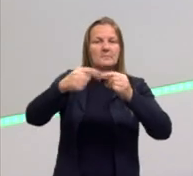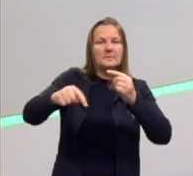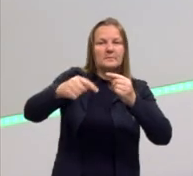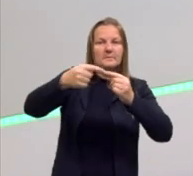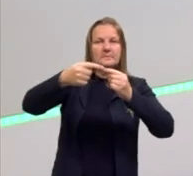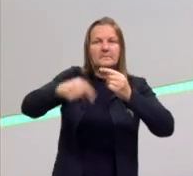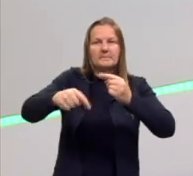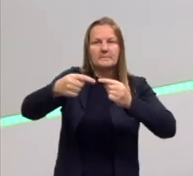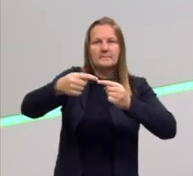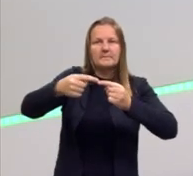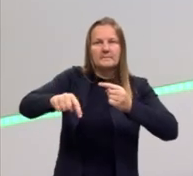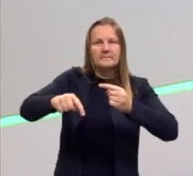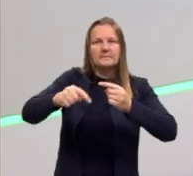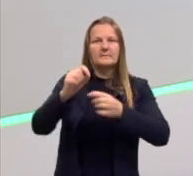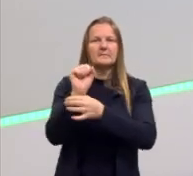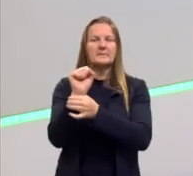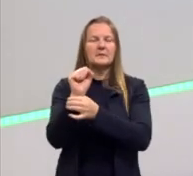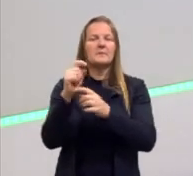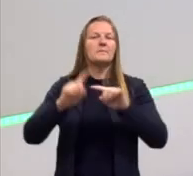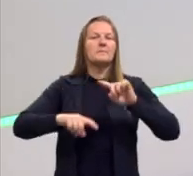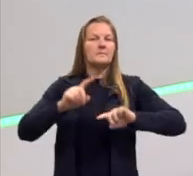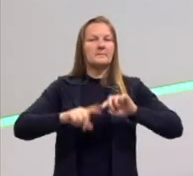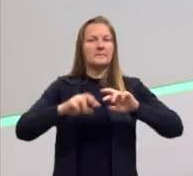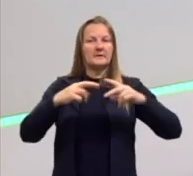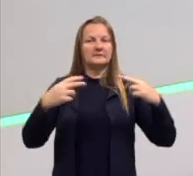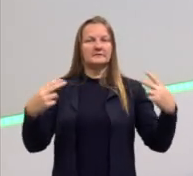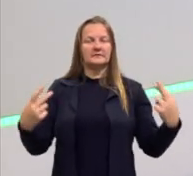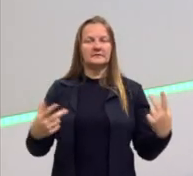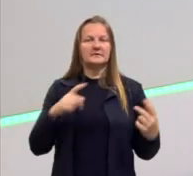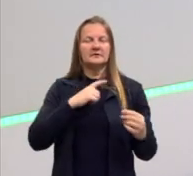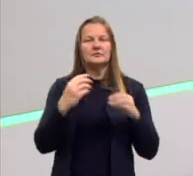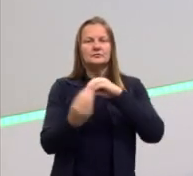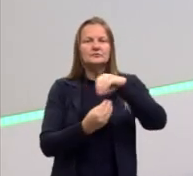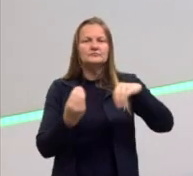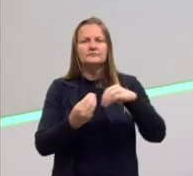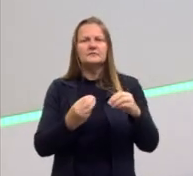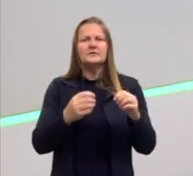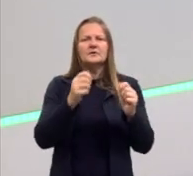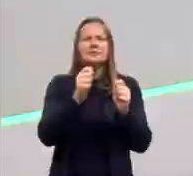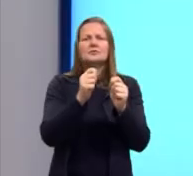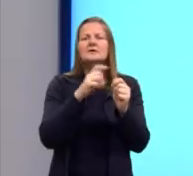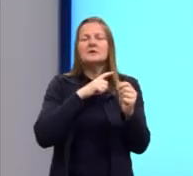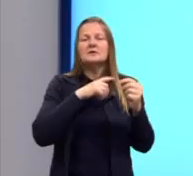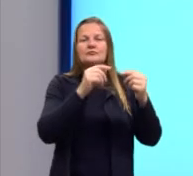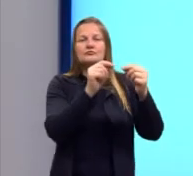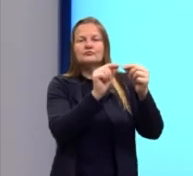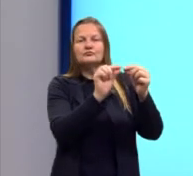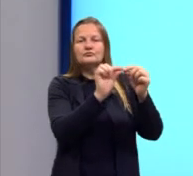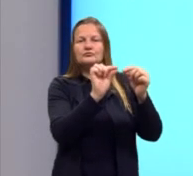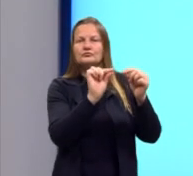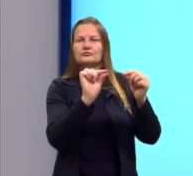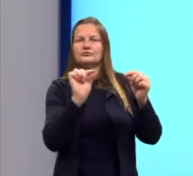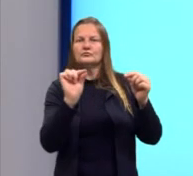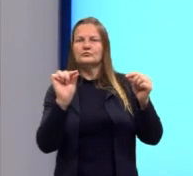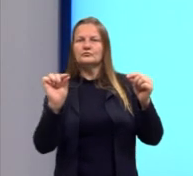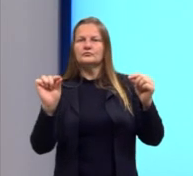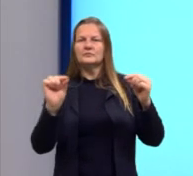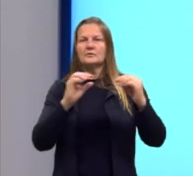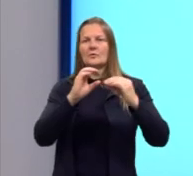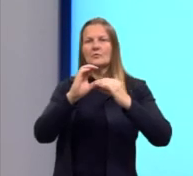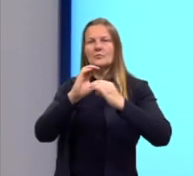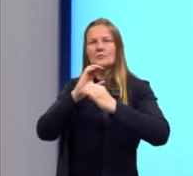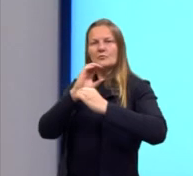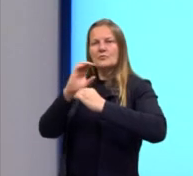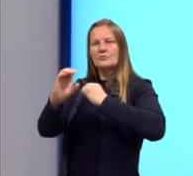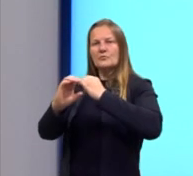tá então geralmente né esses materiais eles compõem uma associação em série tá de um circuito elétrico